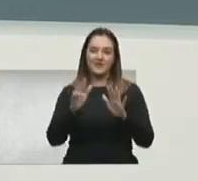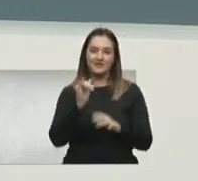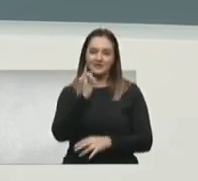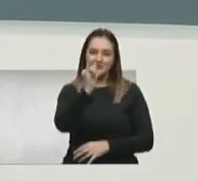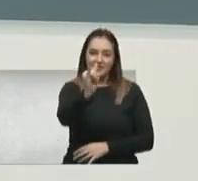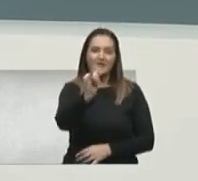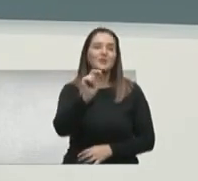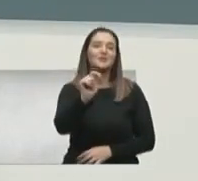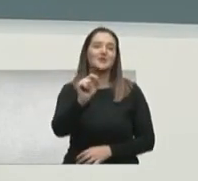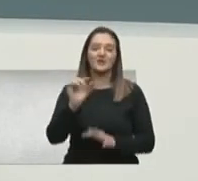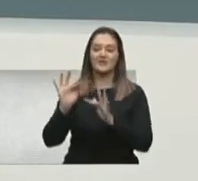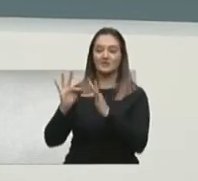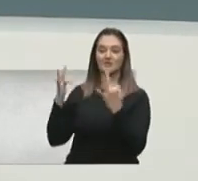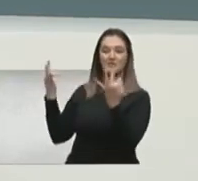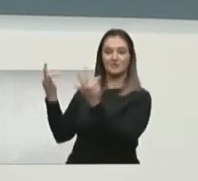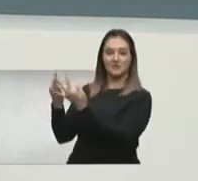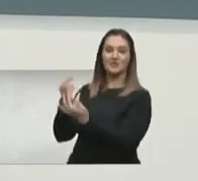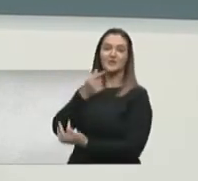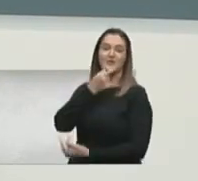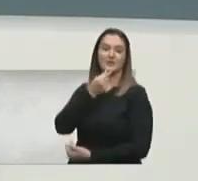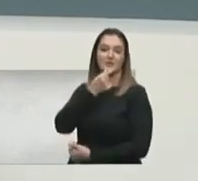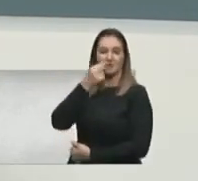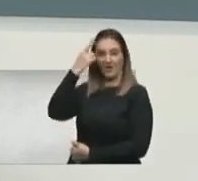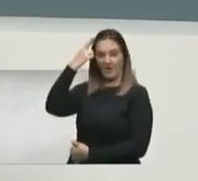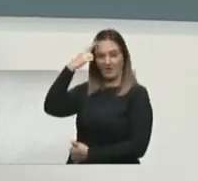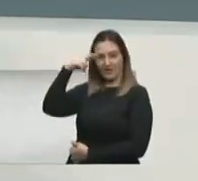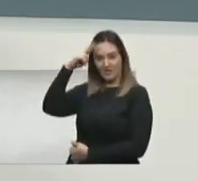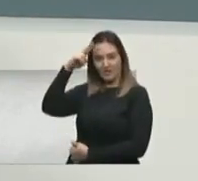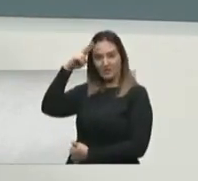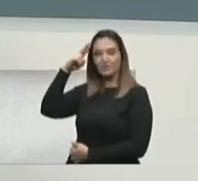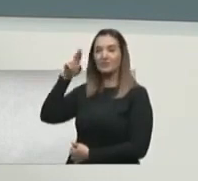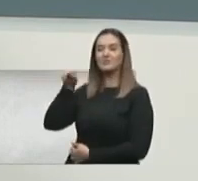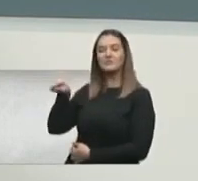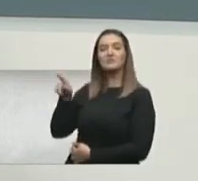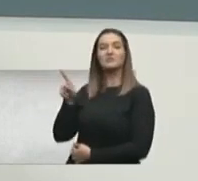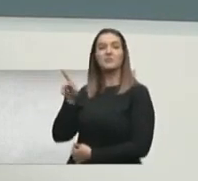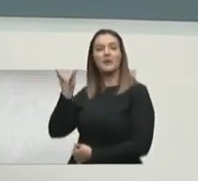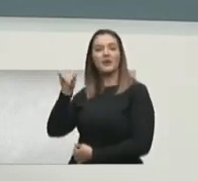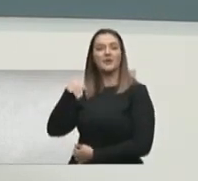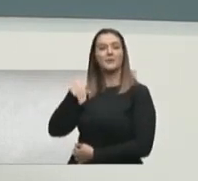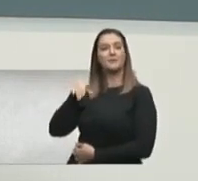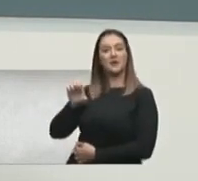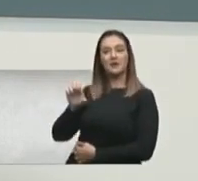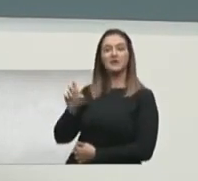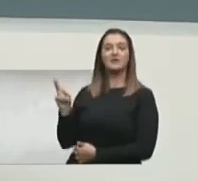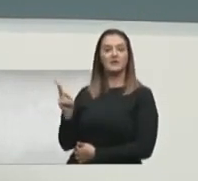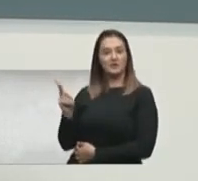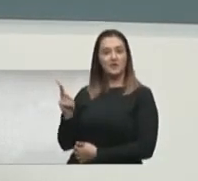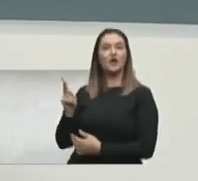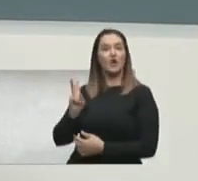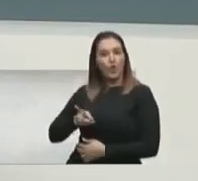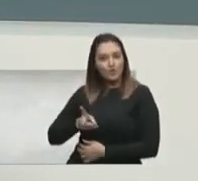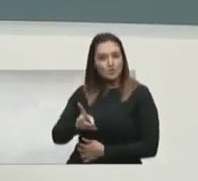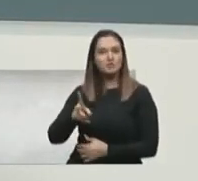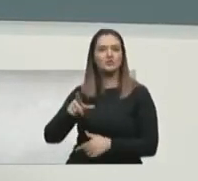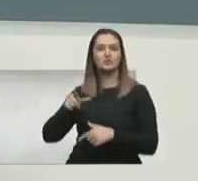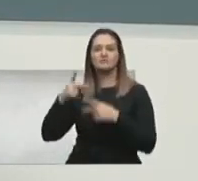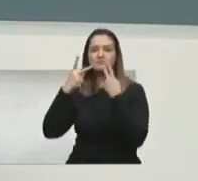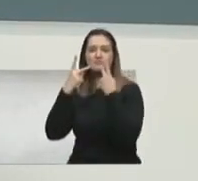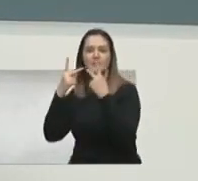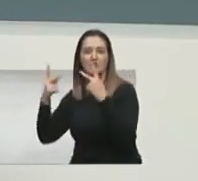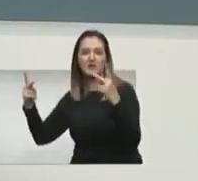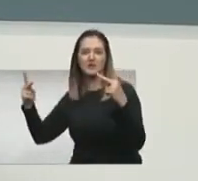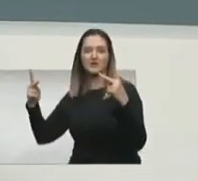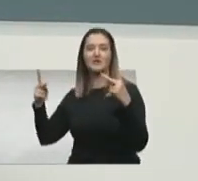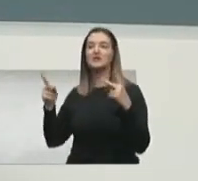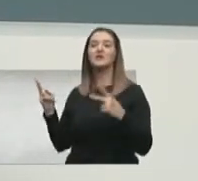A família do Reninho, o seu pai, a sua mãe, continuam fazendo uma obra incrível. Sabe